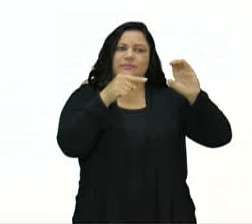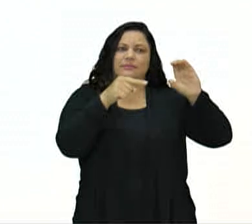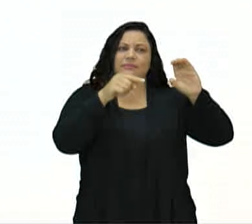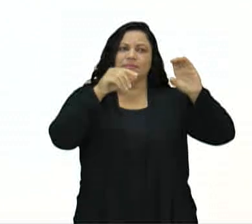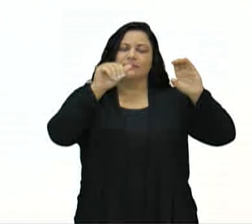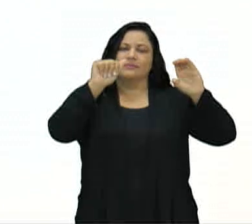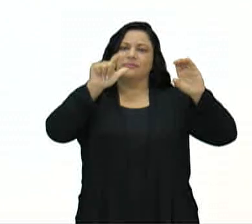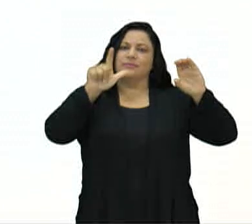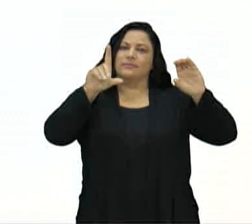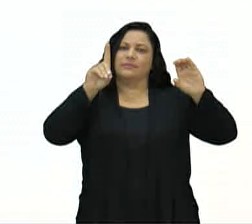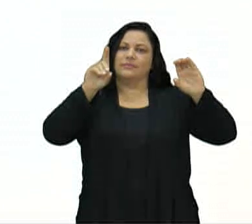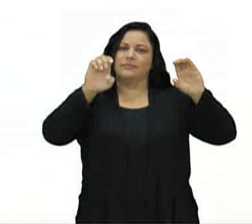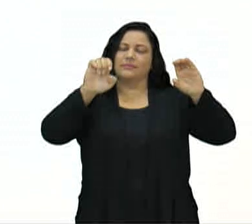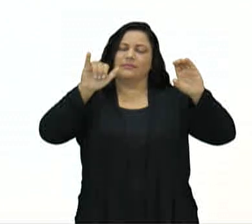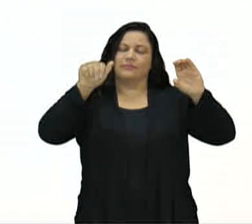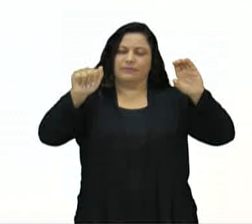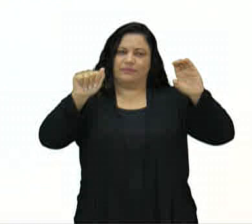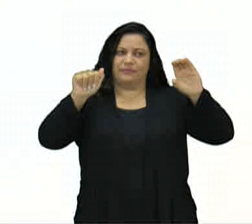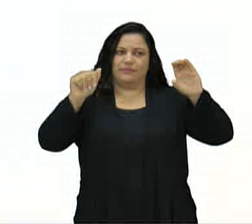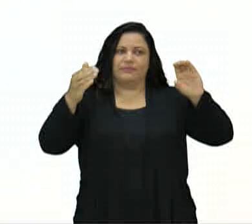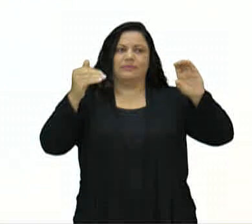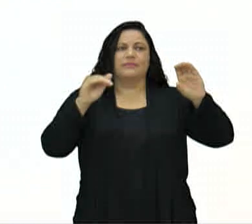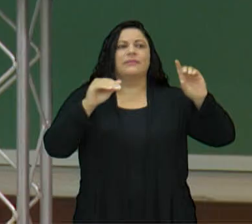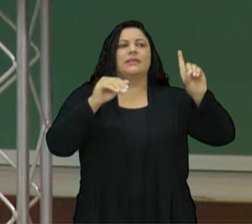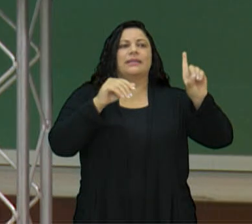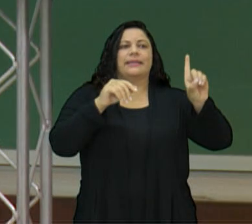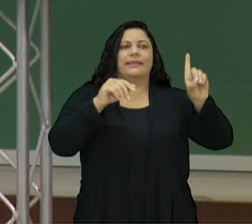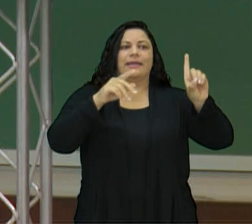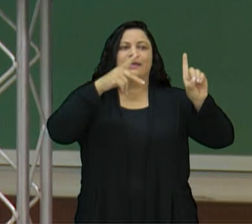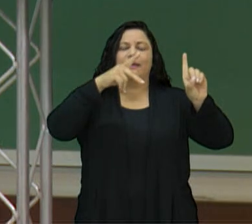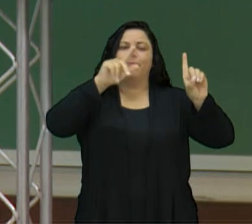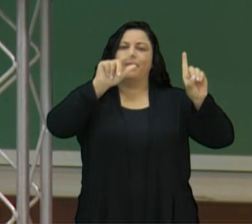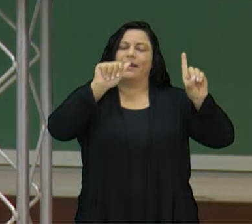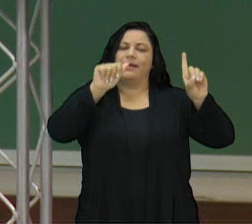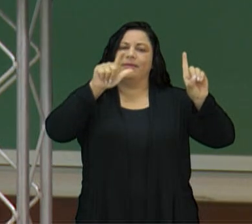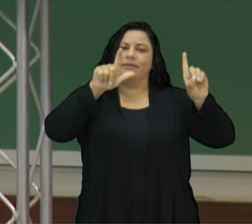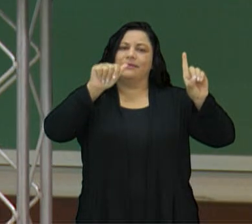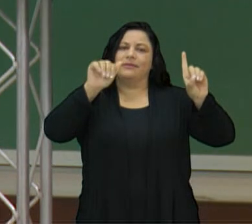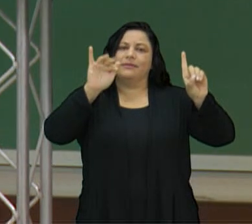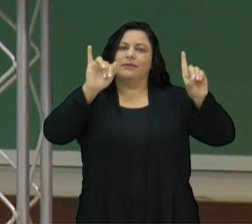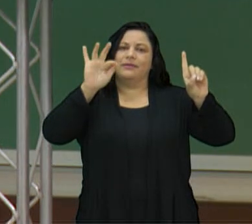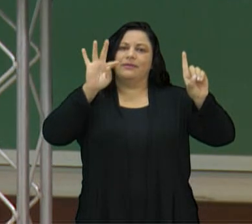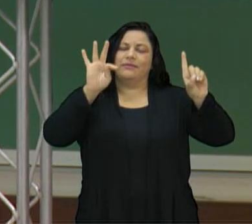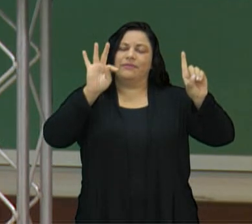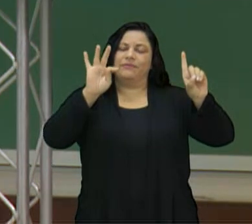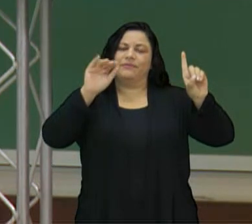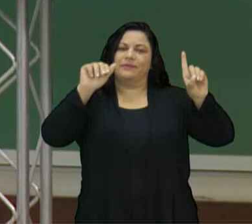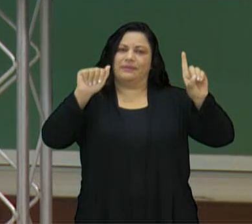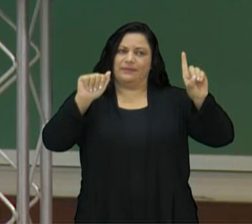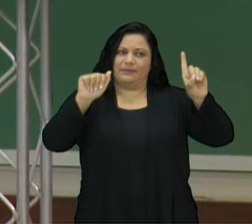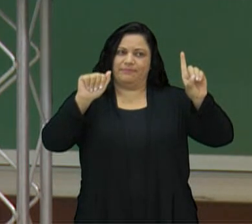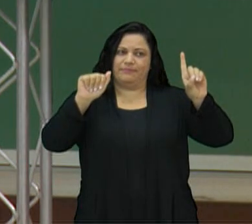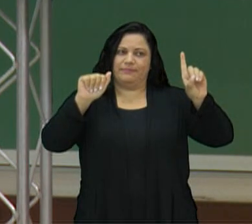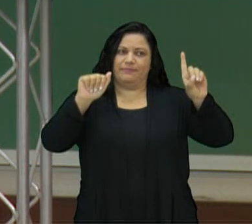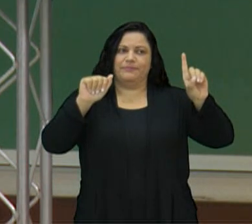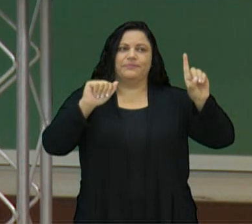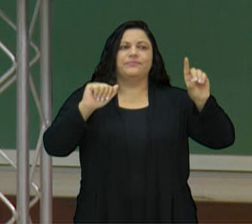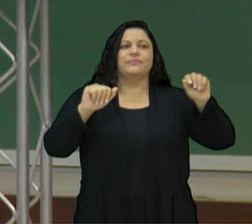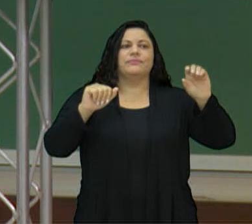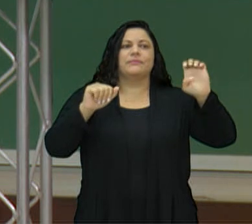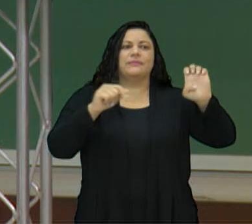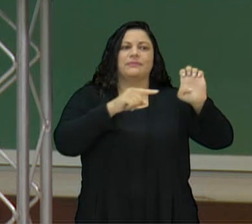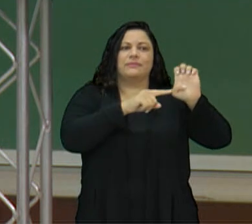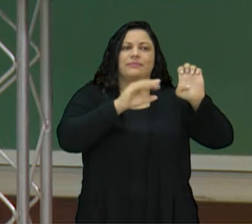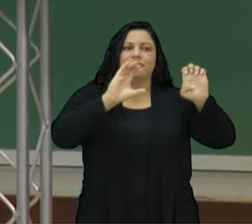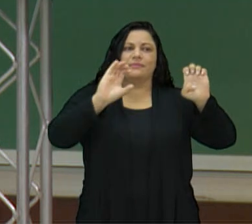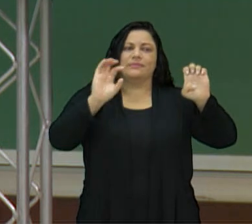la aldea. Em lá, D, construções improvisadas em cima del rio são palafitos. E em lá,